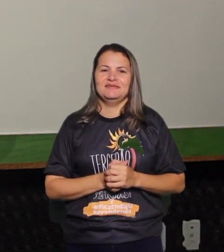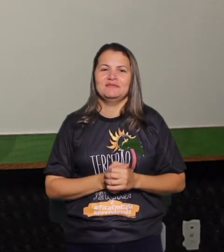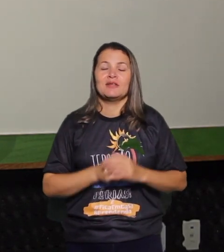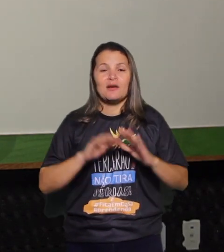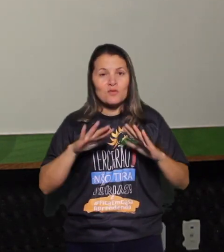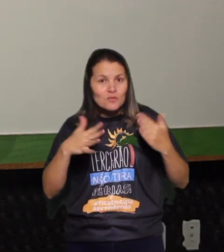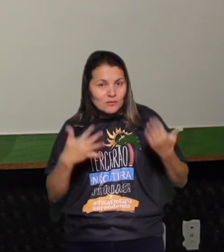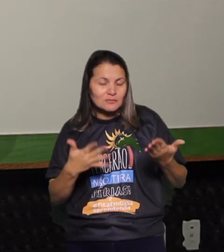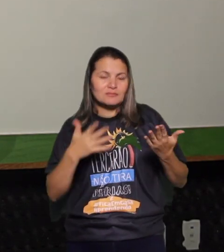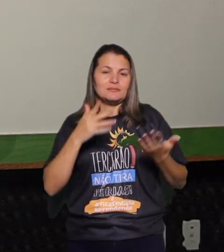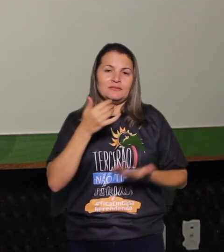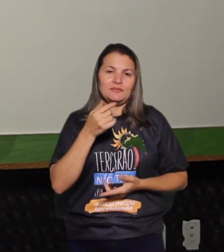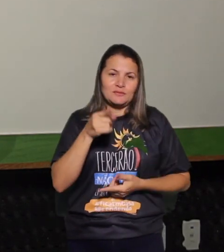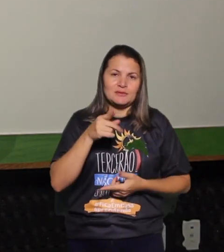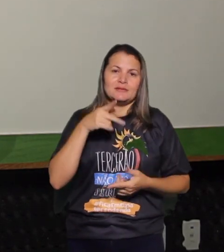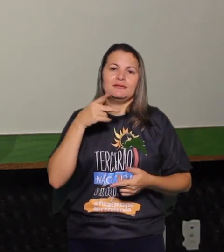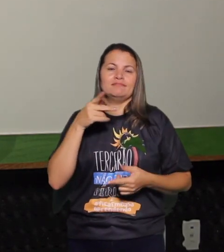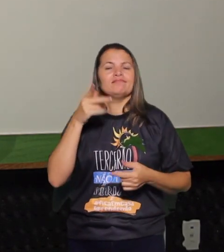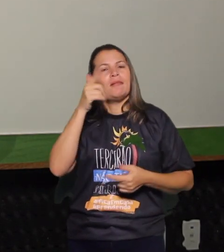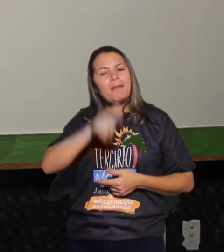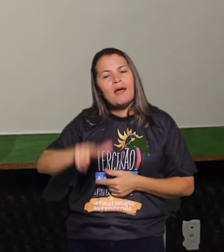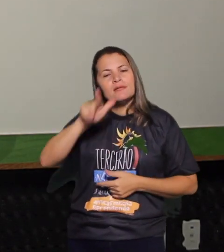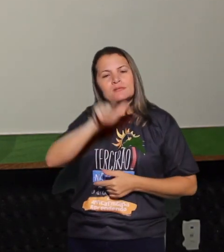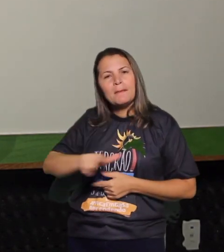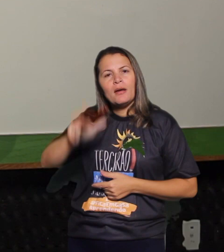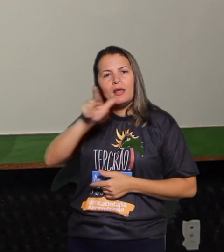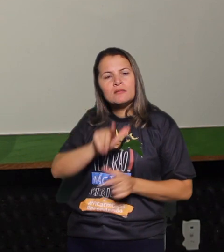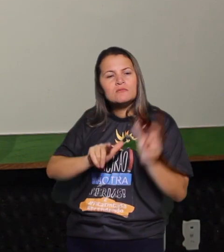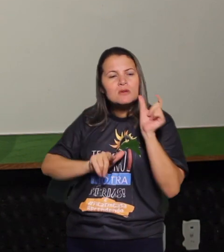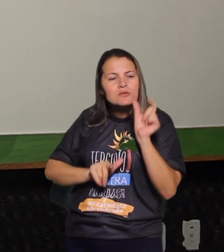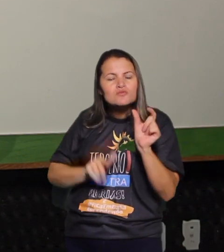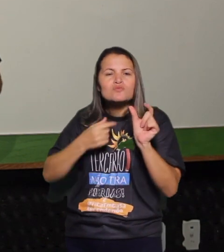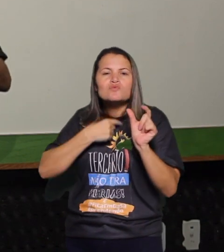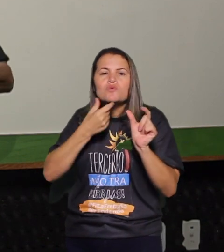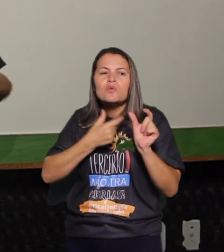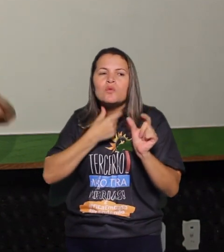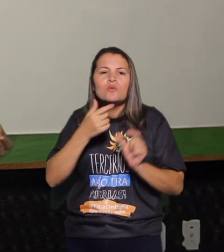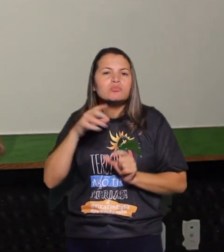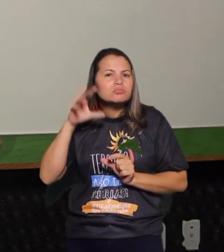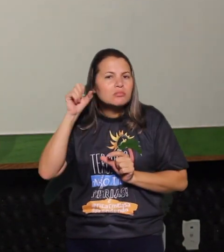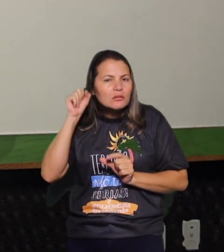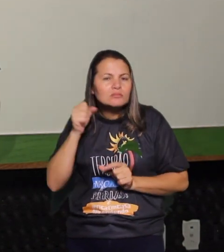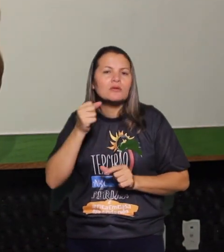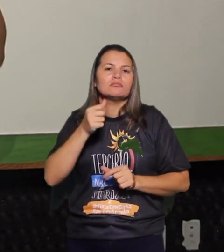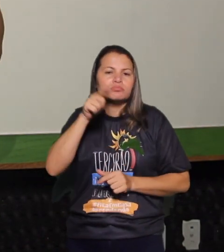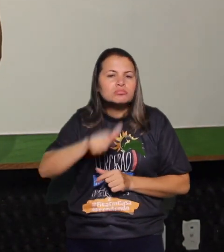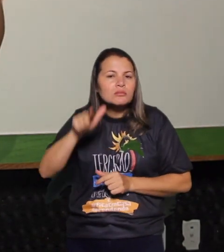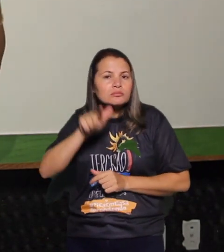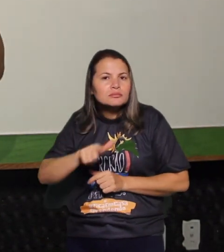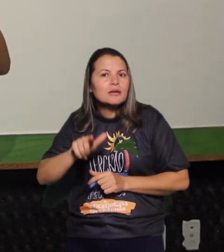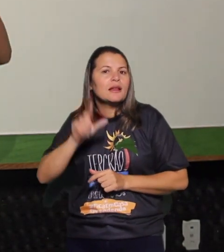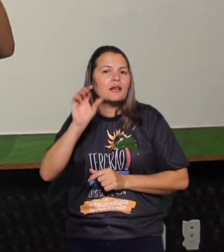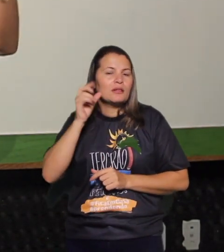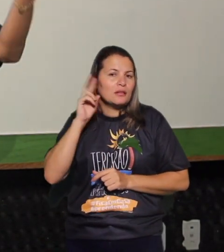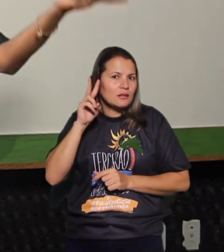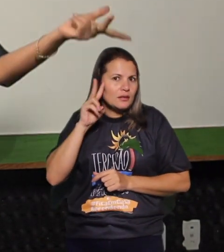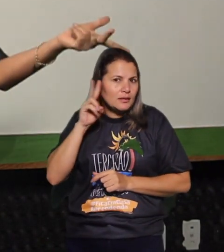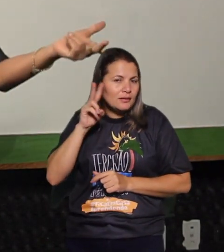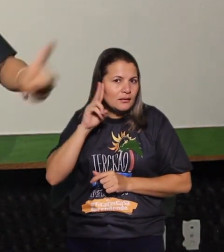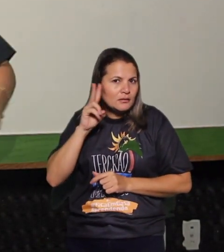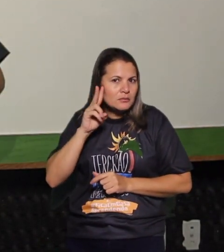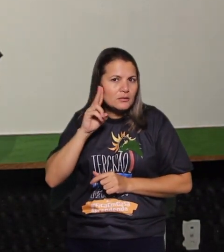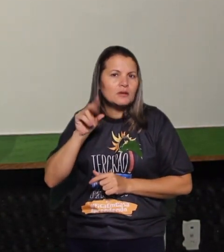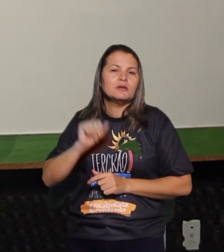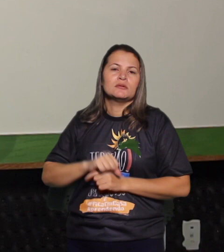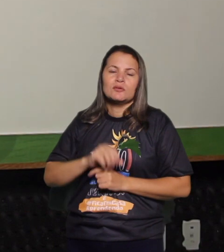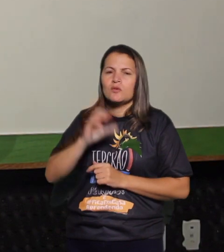um exemplo. Então, quando você faz uma repetição de sons, de fonemas consonantais, lembrando, né?